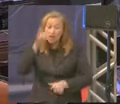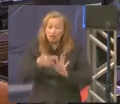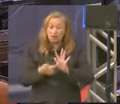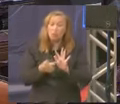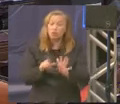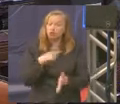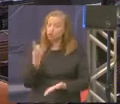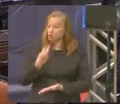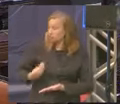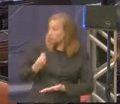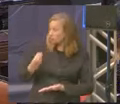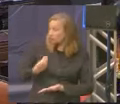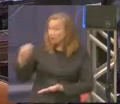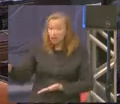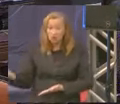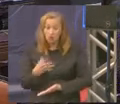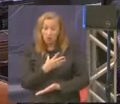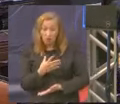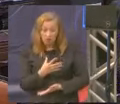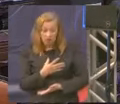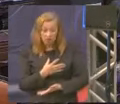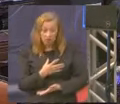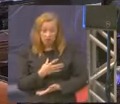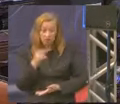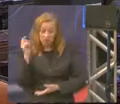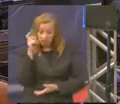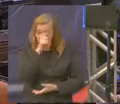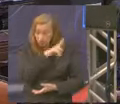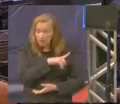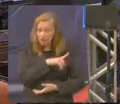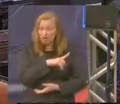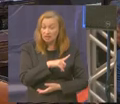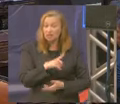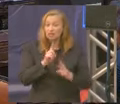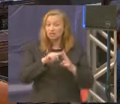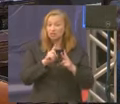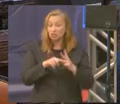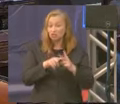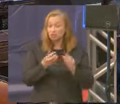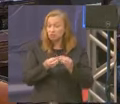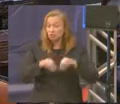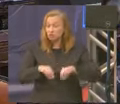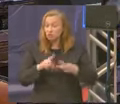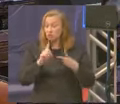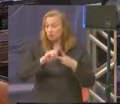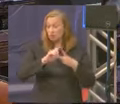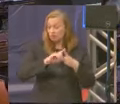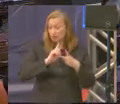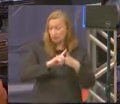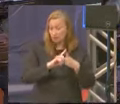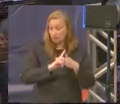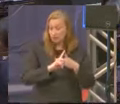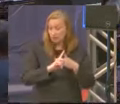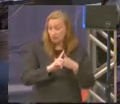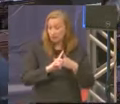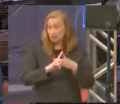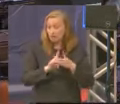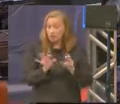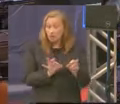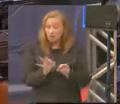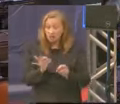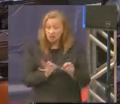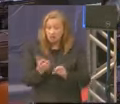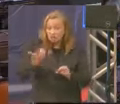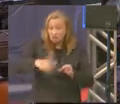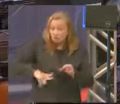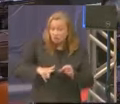vivendo, que é uma nova Guerra Fria, e isso tem duas grandes consequências. Uma é uma reorganização das cadeias